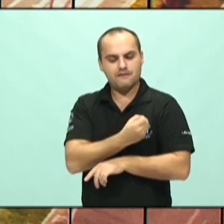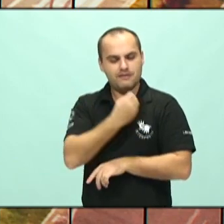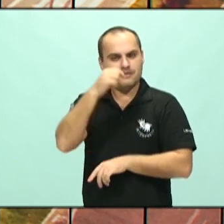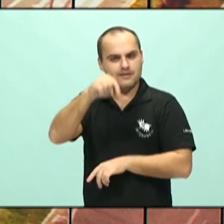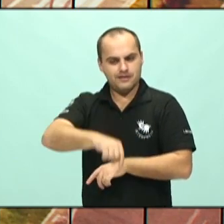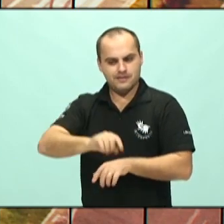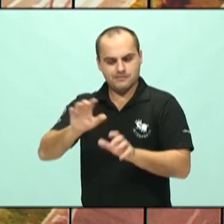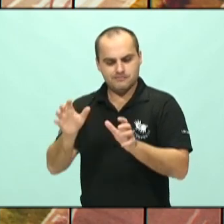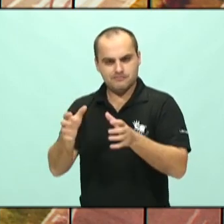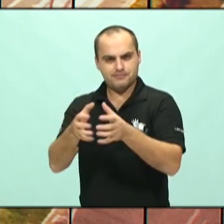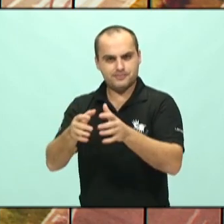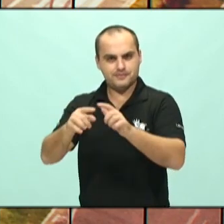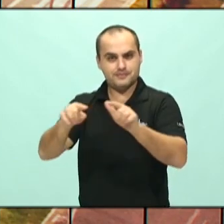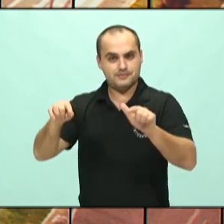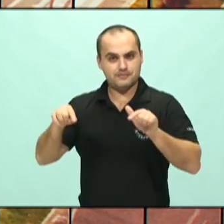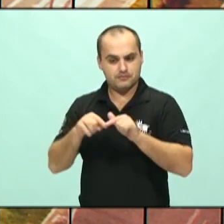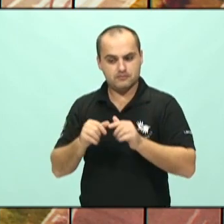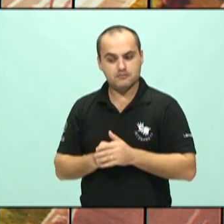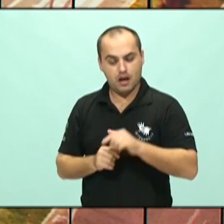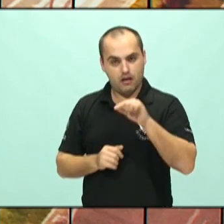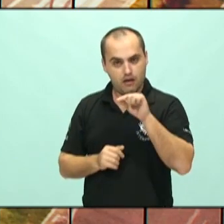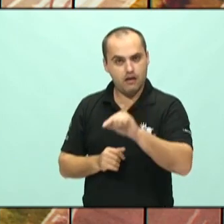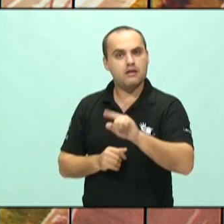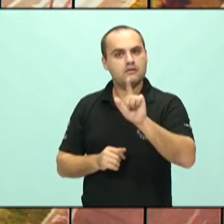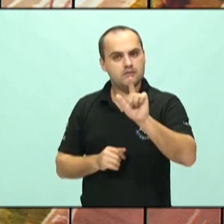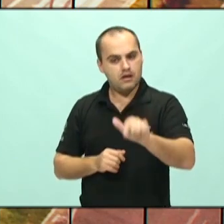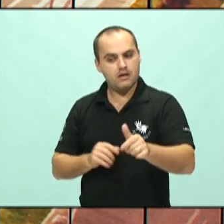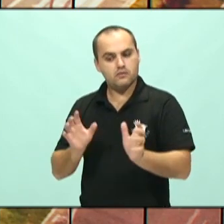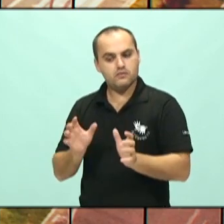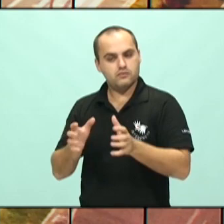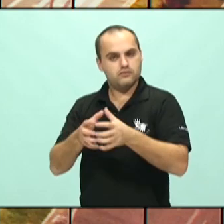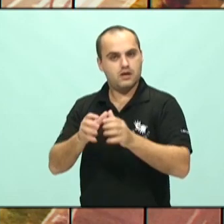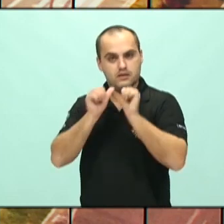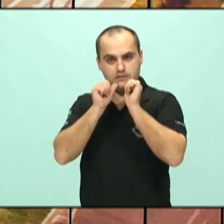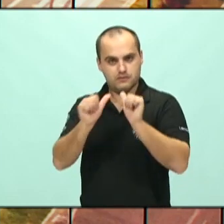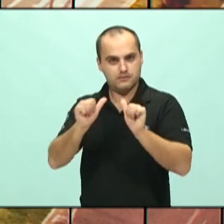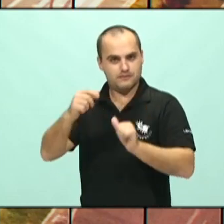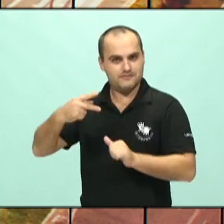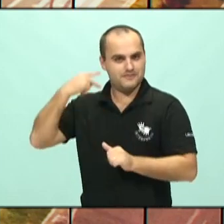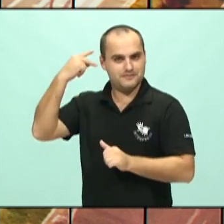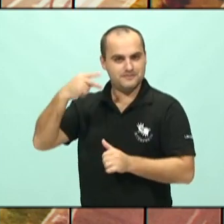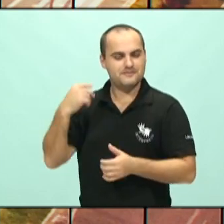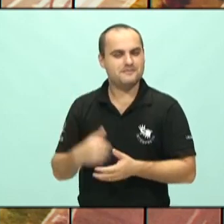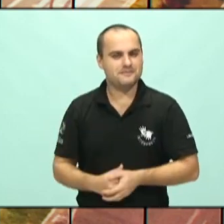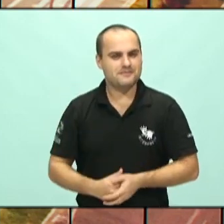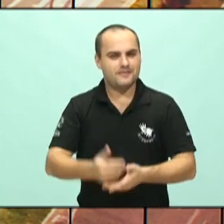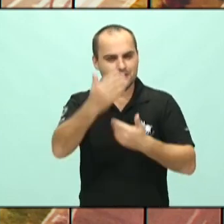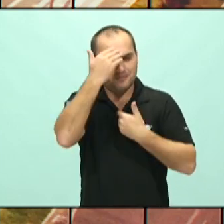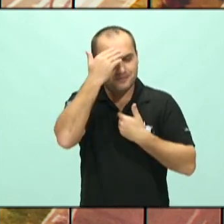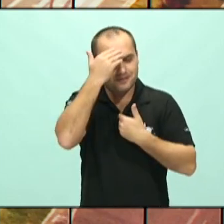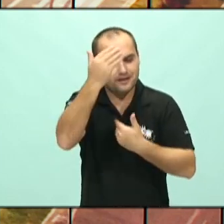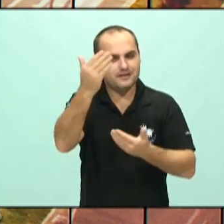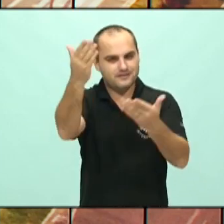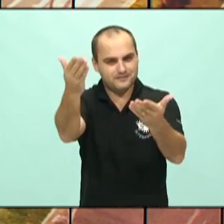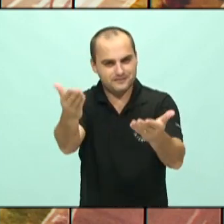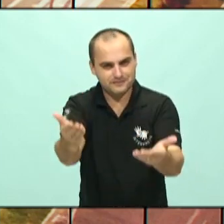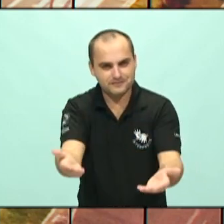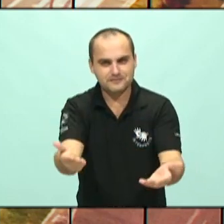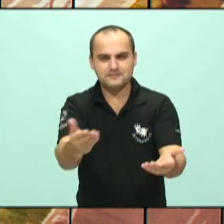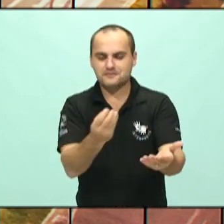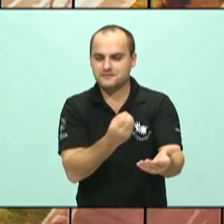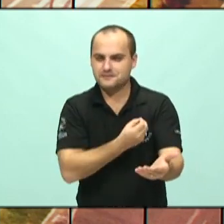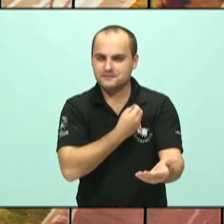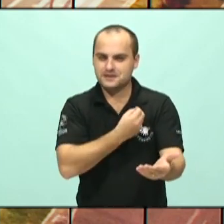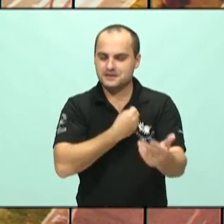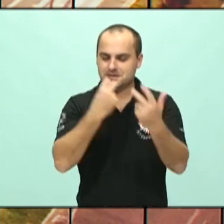equipe do vereador que está aqui conosco. E eu digo isso dizendo obrigado ao senhor e à senhora por estar em